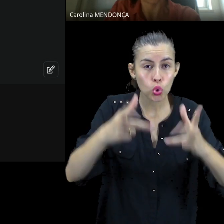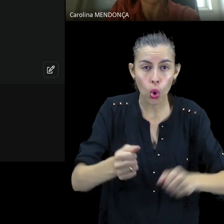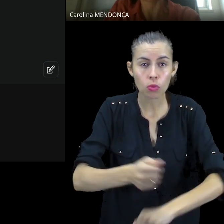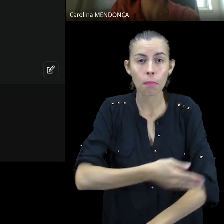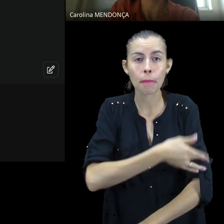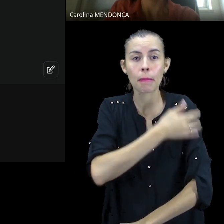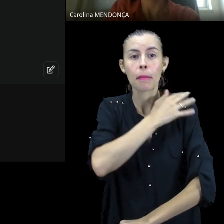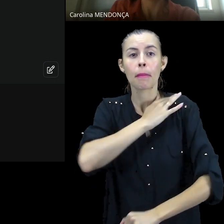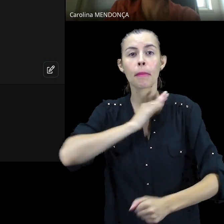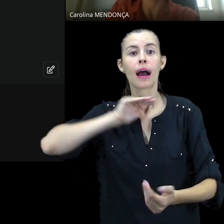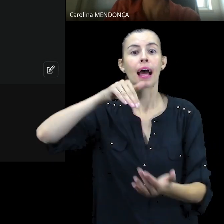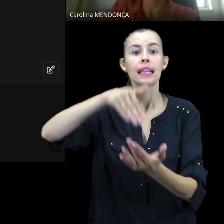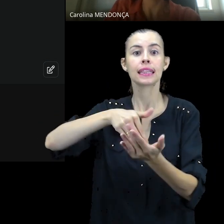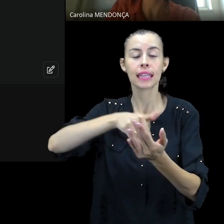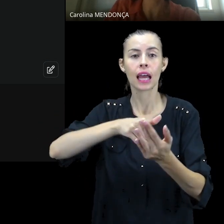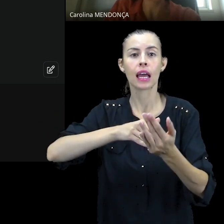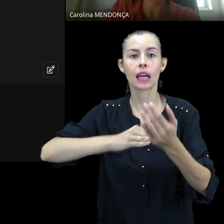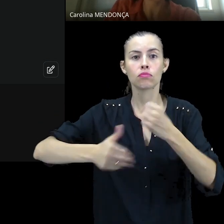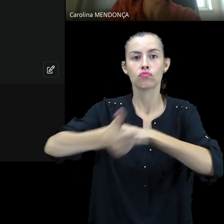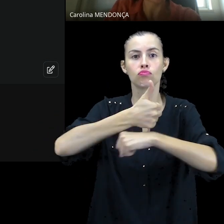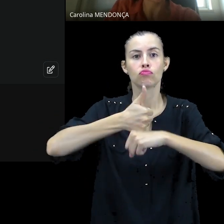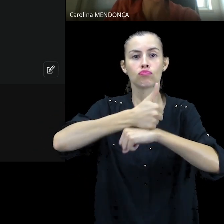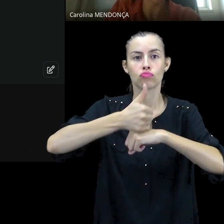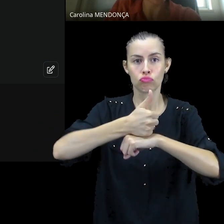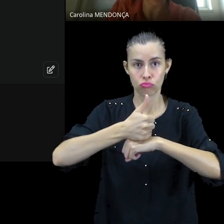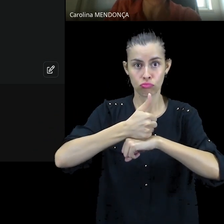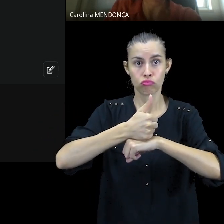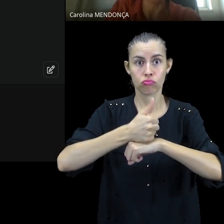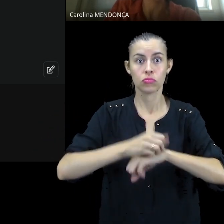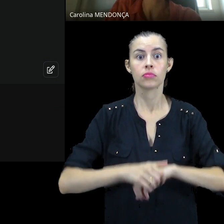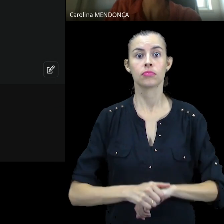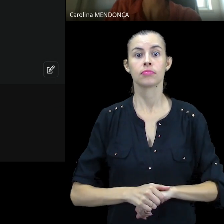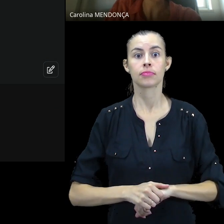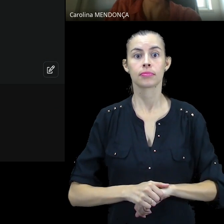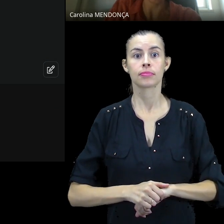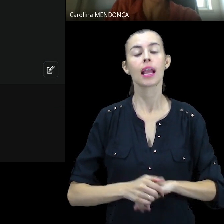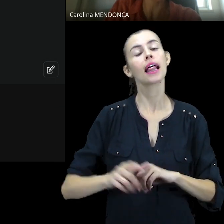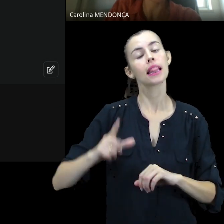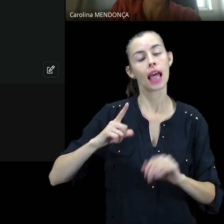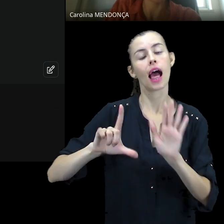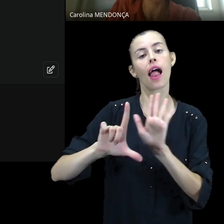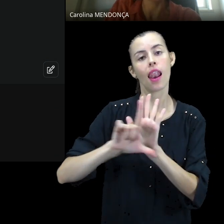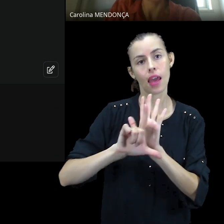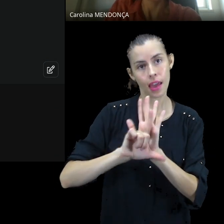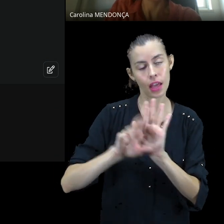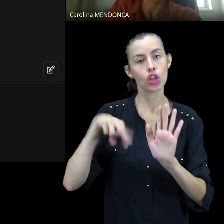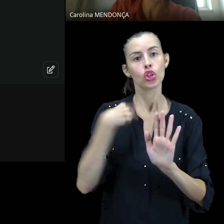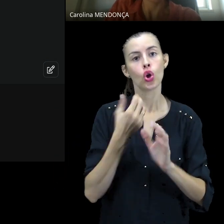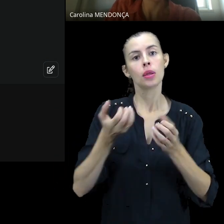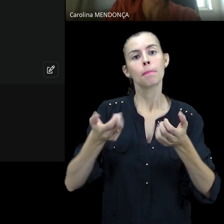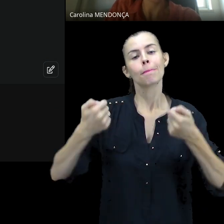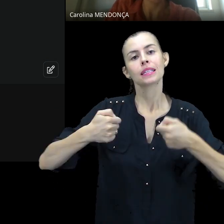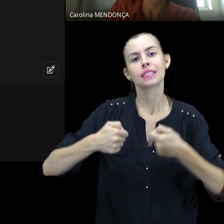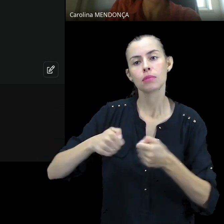da superior, com relação a esses aspectos que essas leis trabalham. A partir daí, então,